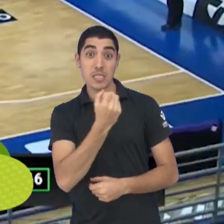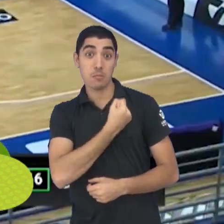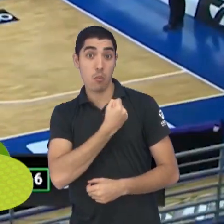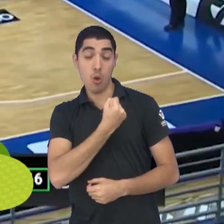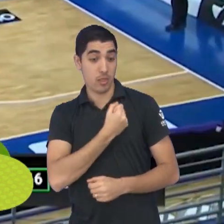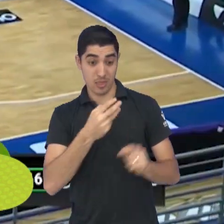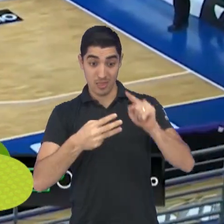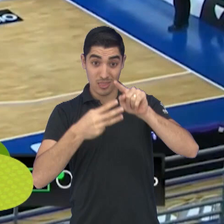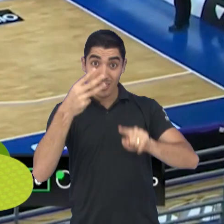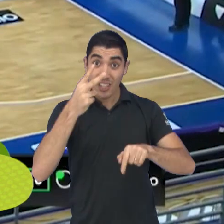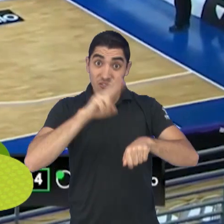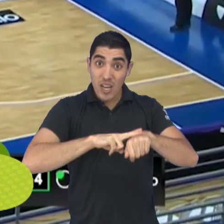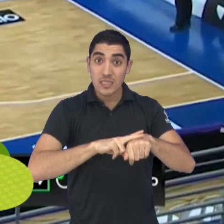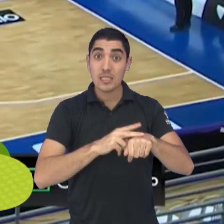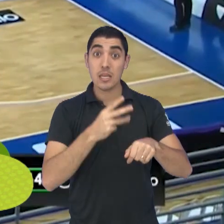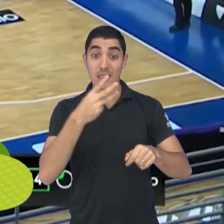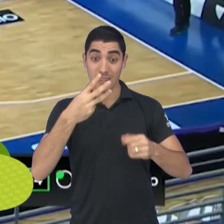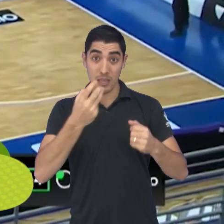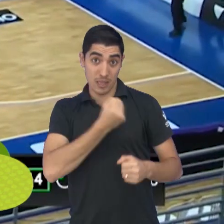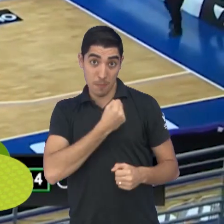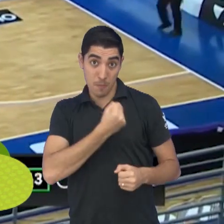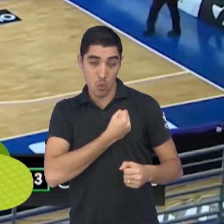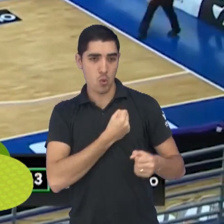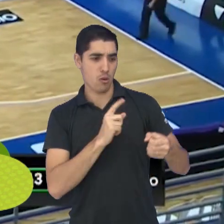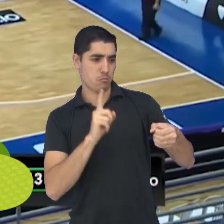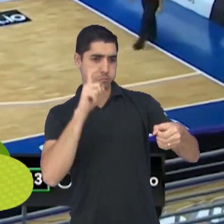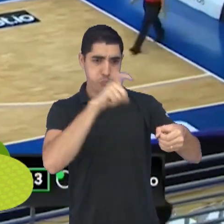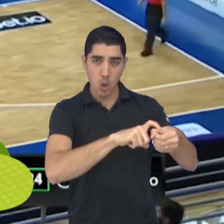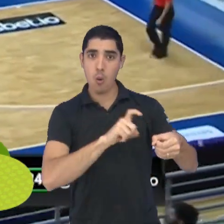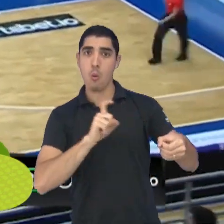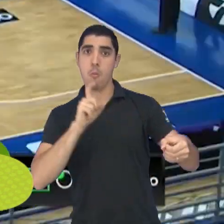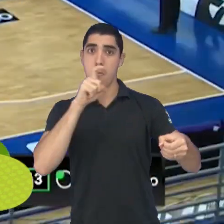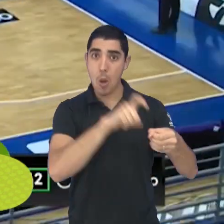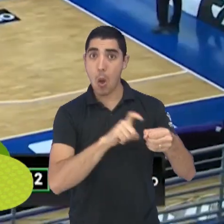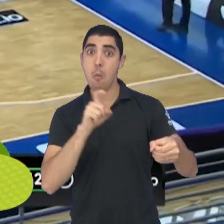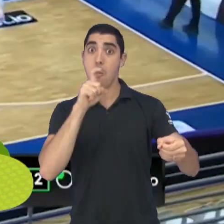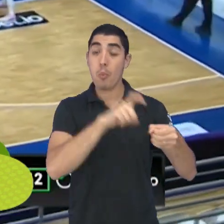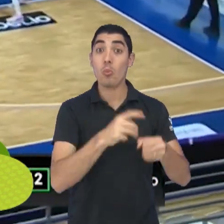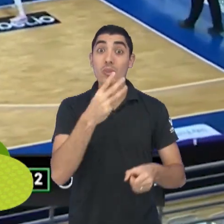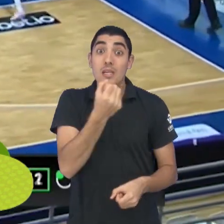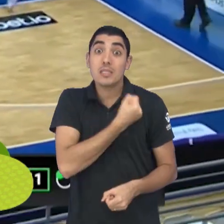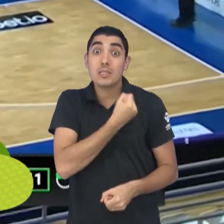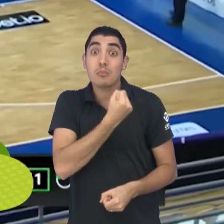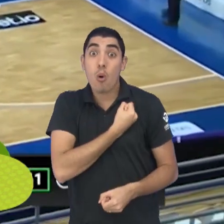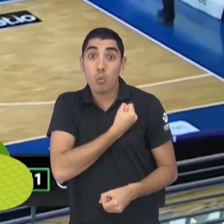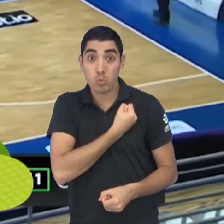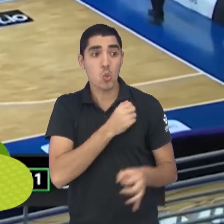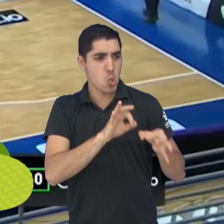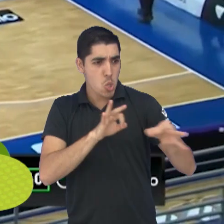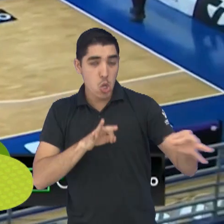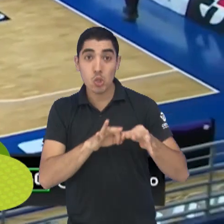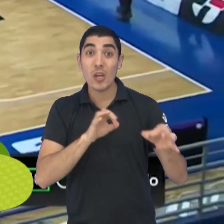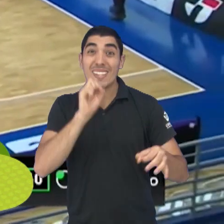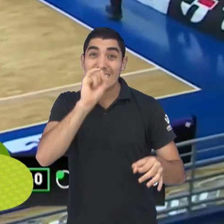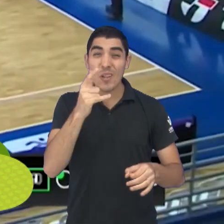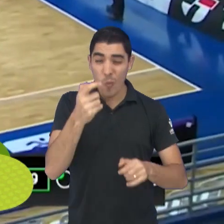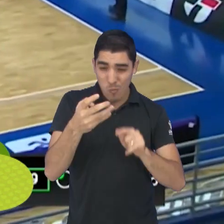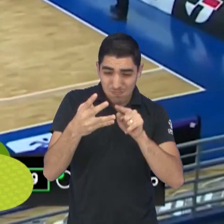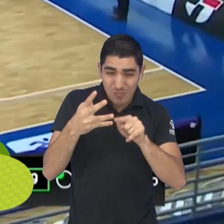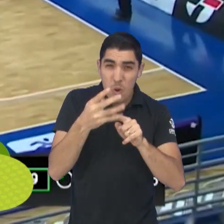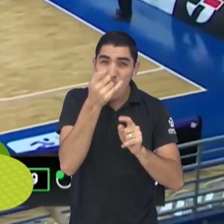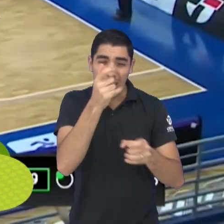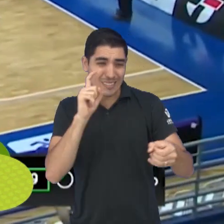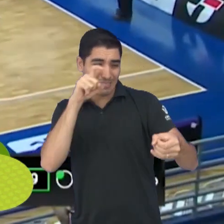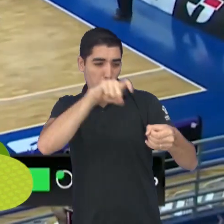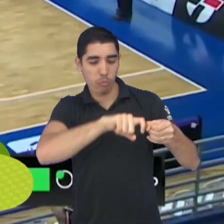a quarta bola e olha, se ele acerta a quarta, sem dúvida alguma, Franca ia ficar com os cabelos arrepiados, mas acabou não dando